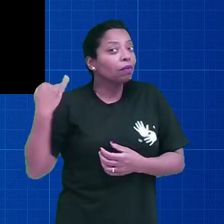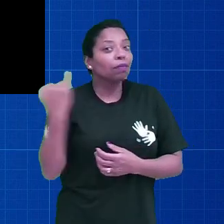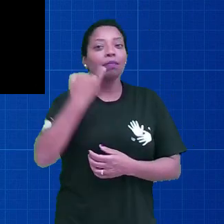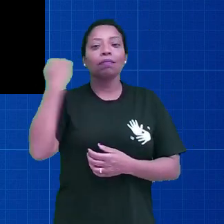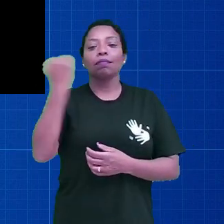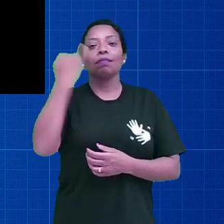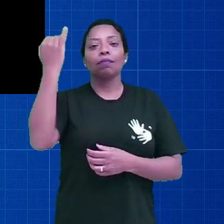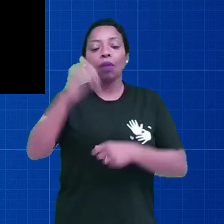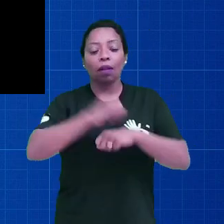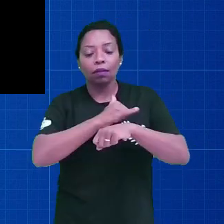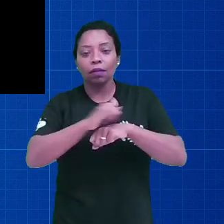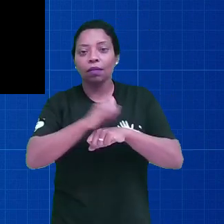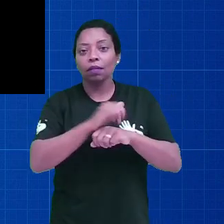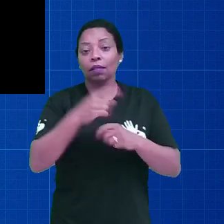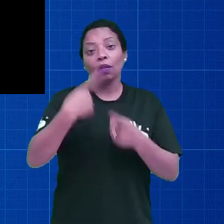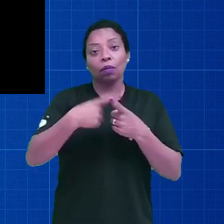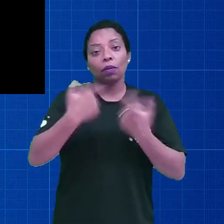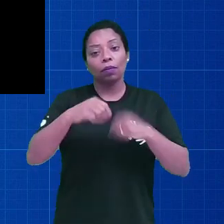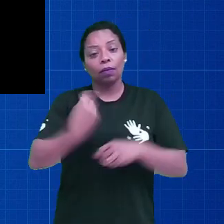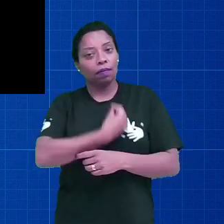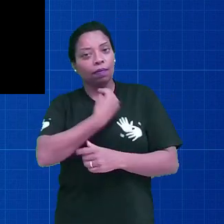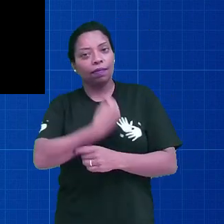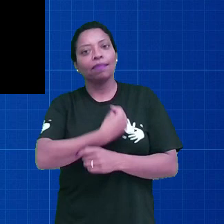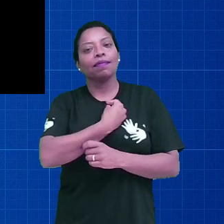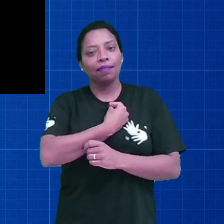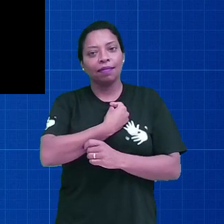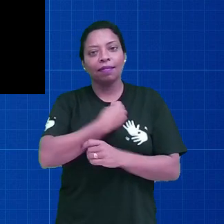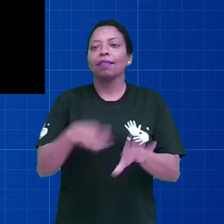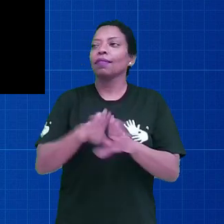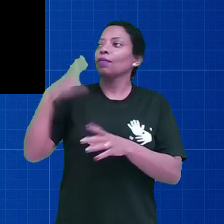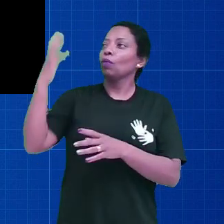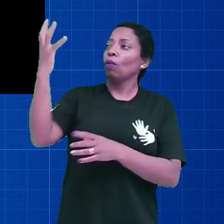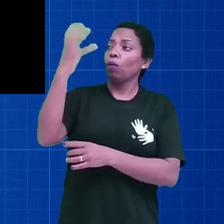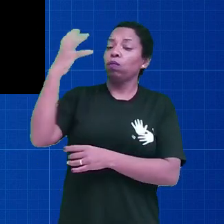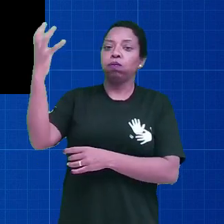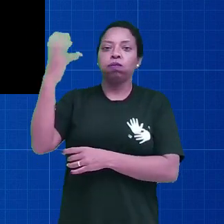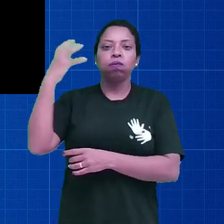estratégica para a manutenção do clima no planeta.